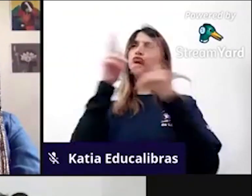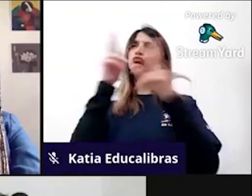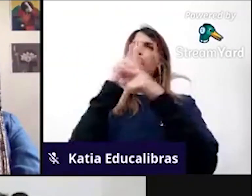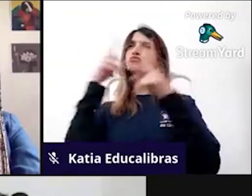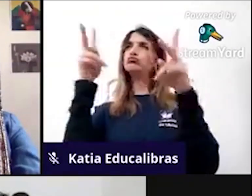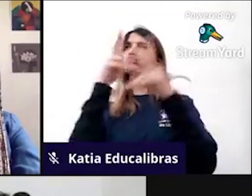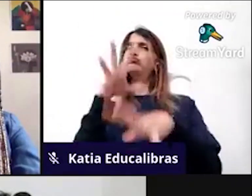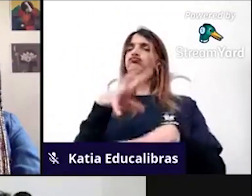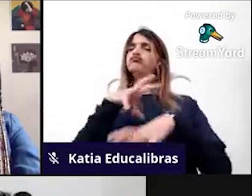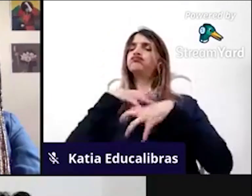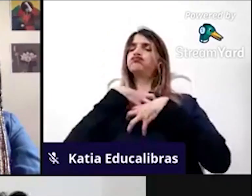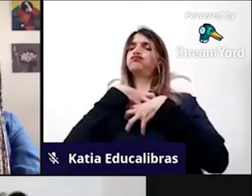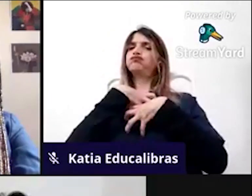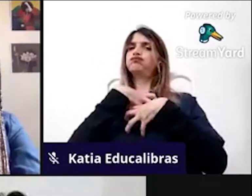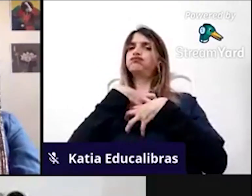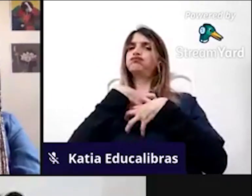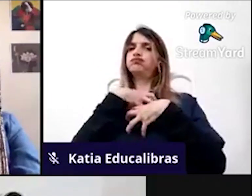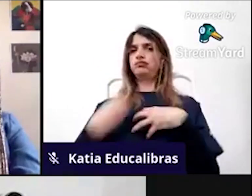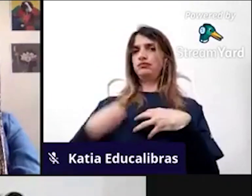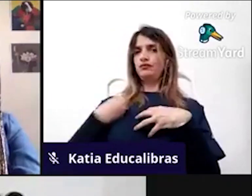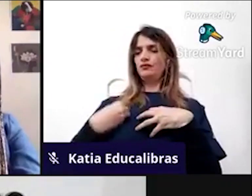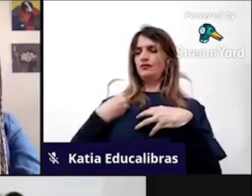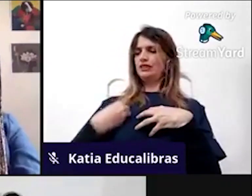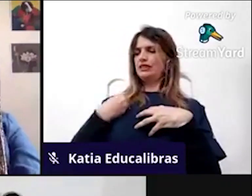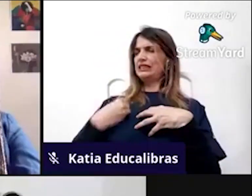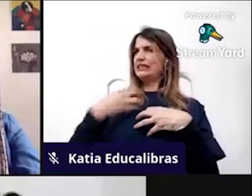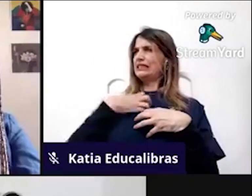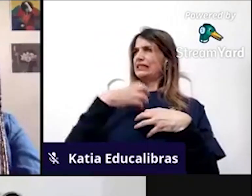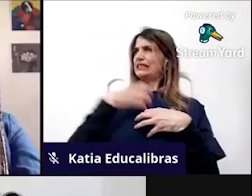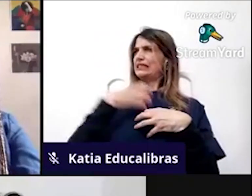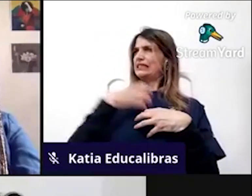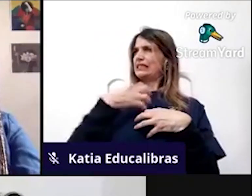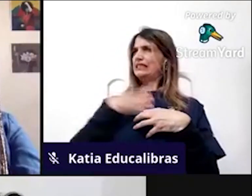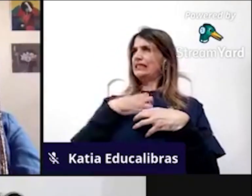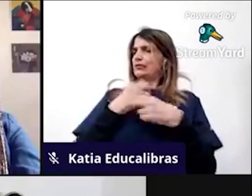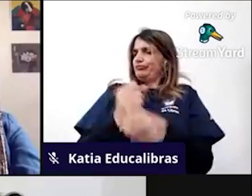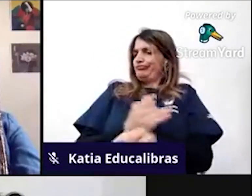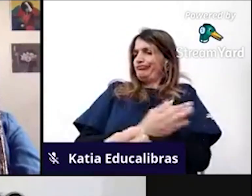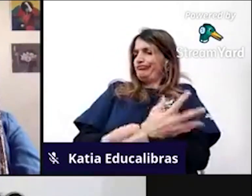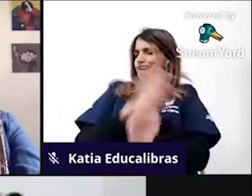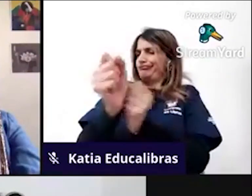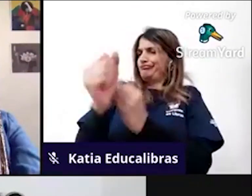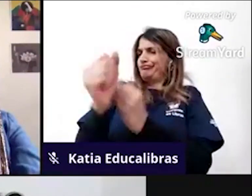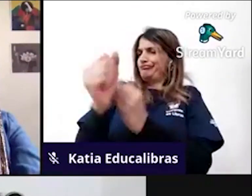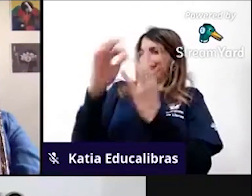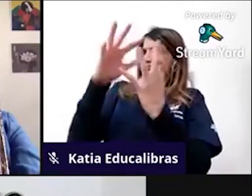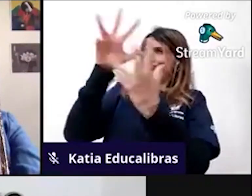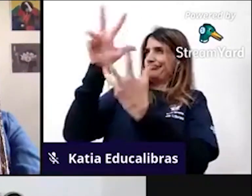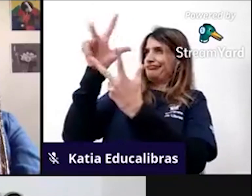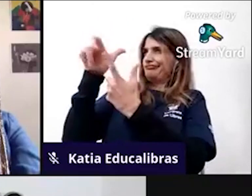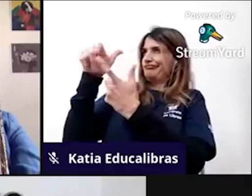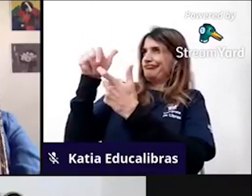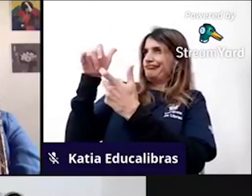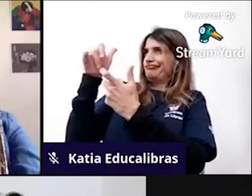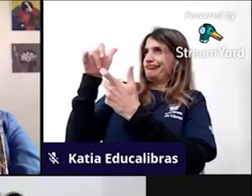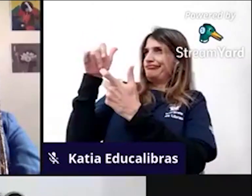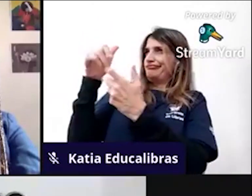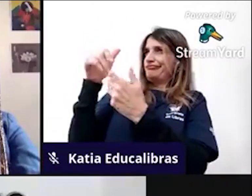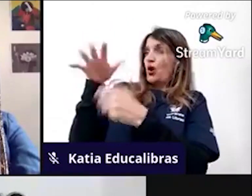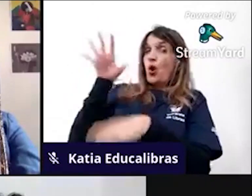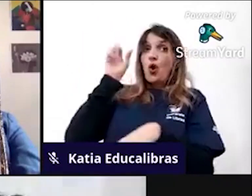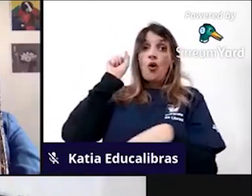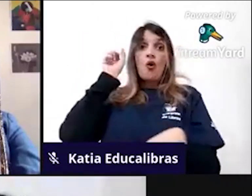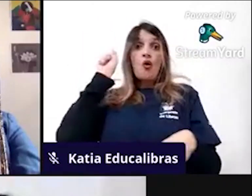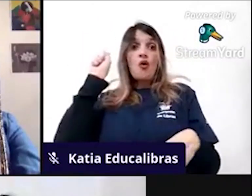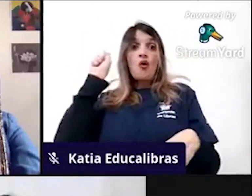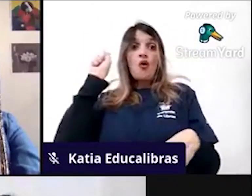Tua vida eu sinto palpitar no teu universo imenso. Escuta-me. A ti eu venho como um dos